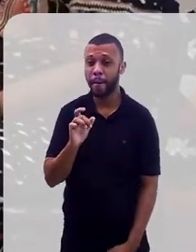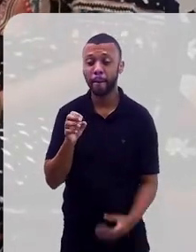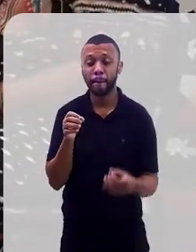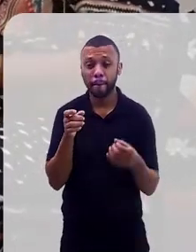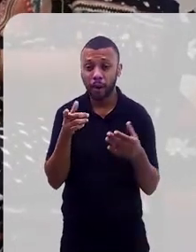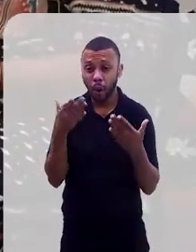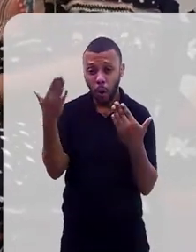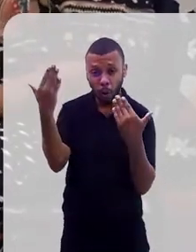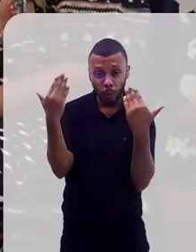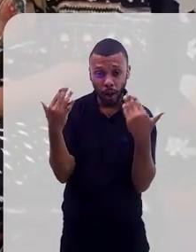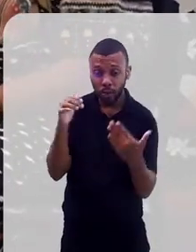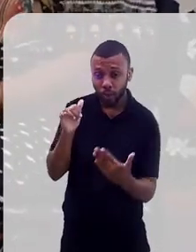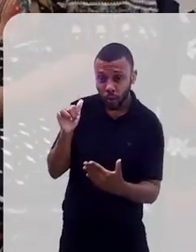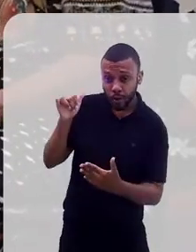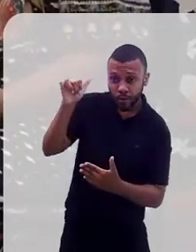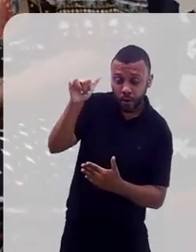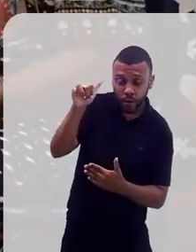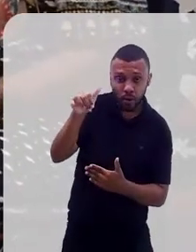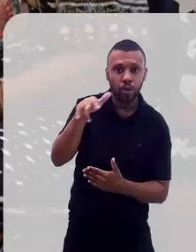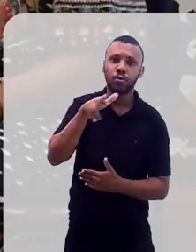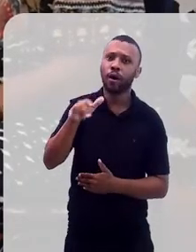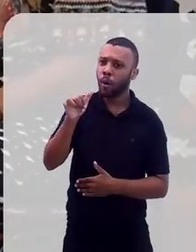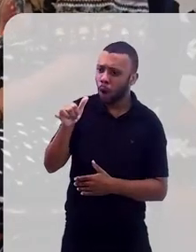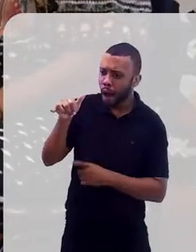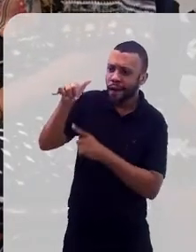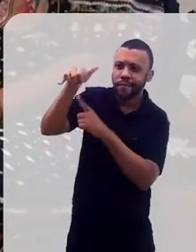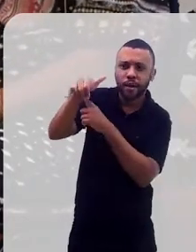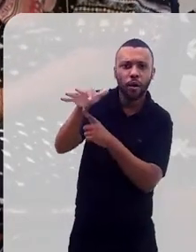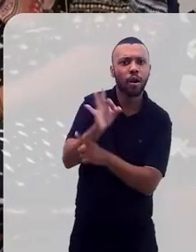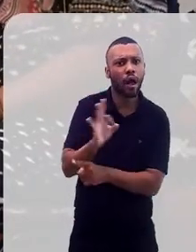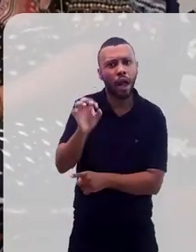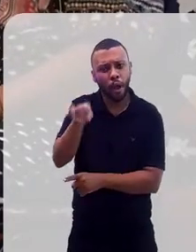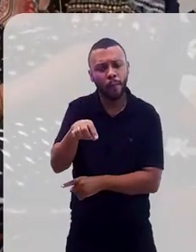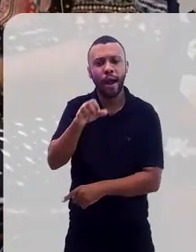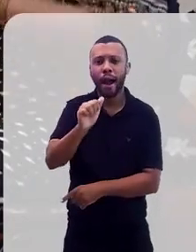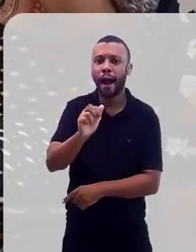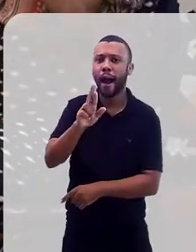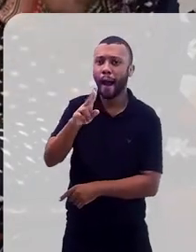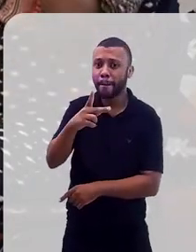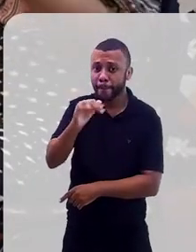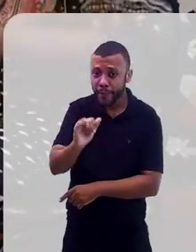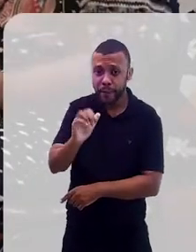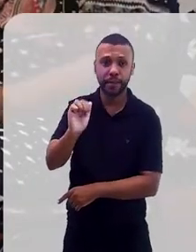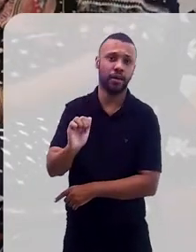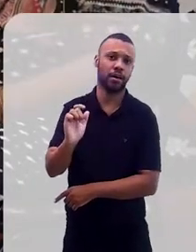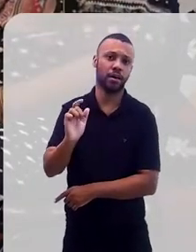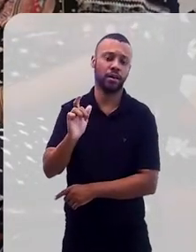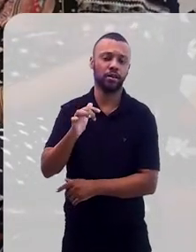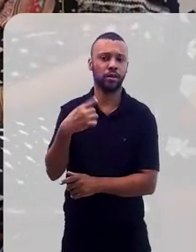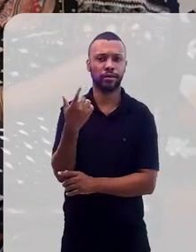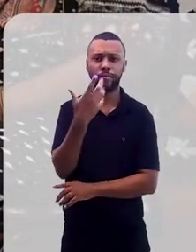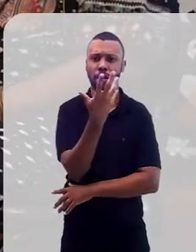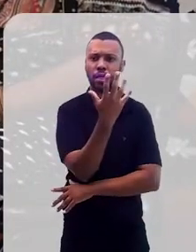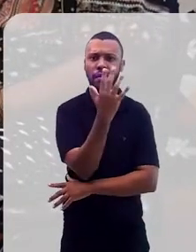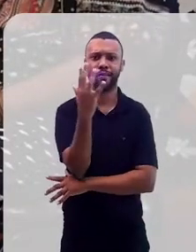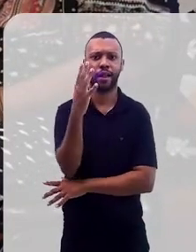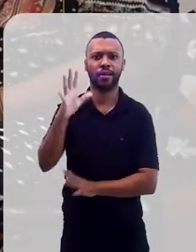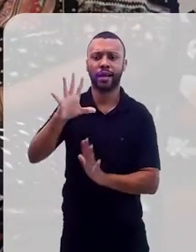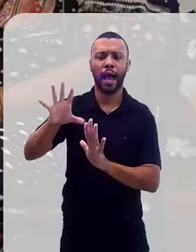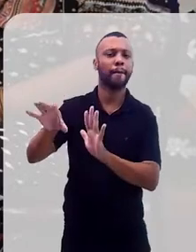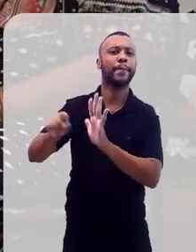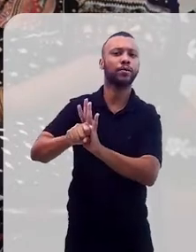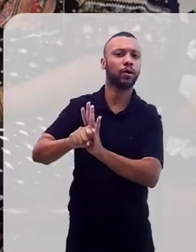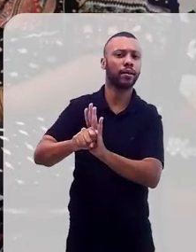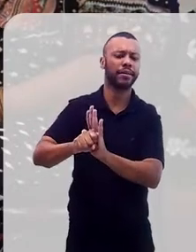está ali, eu digo, perto do avião, aquilo não é um avião, é harpia. Para você ver, assim, a gente estava na floresta amazônica,